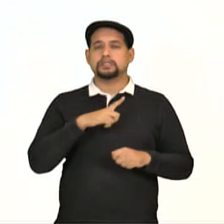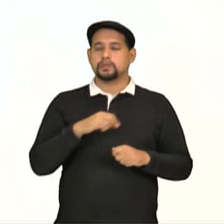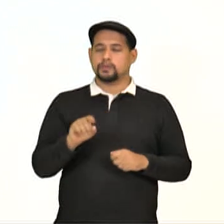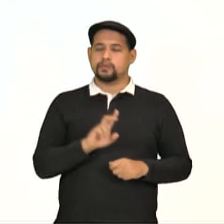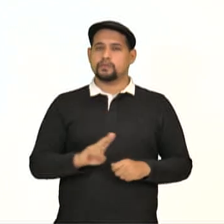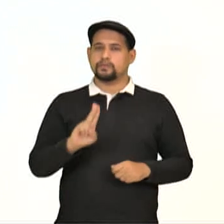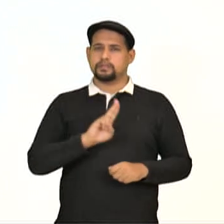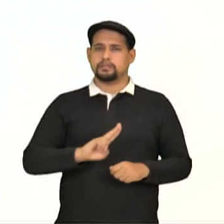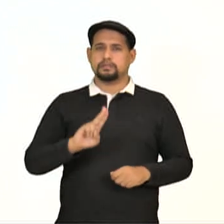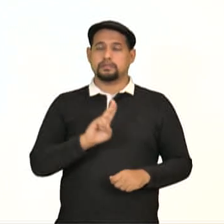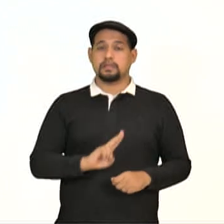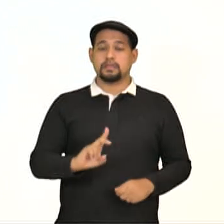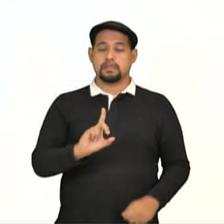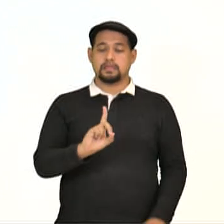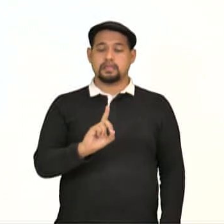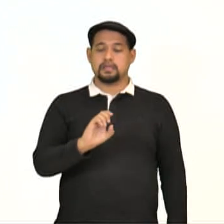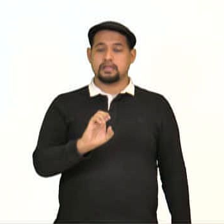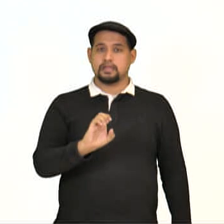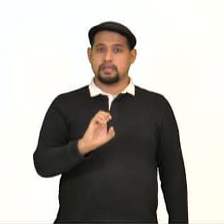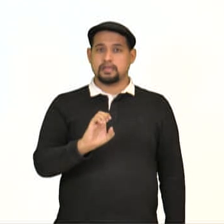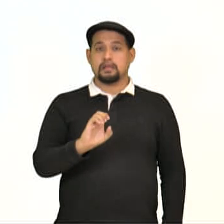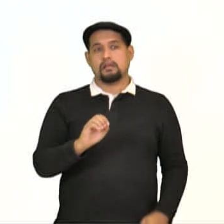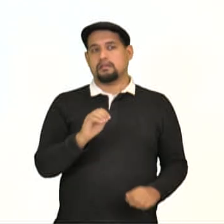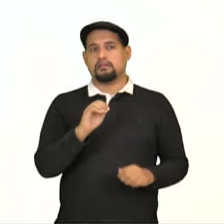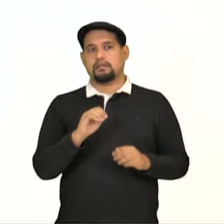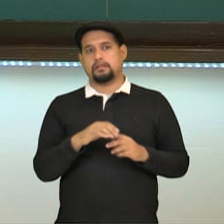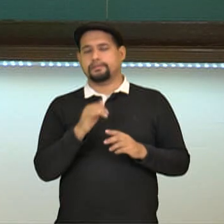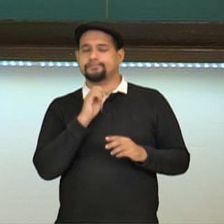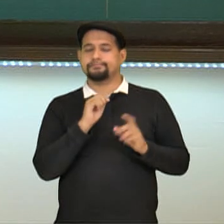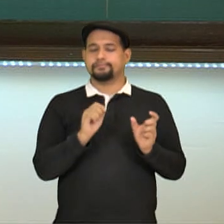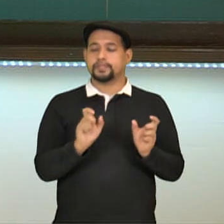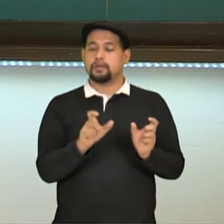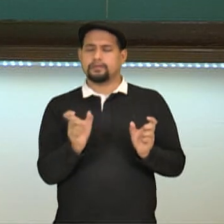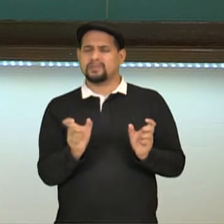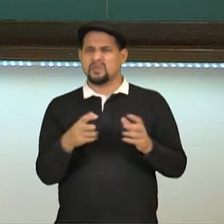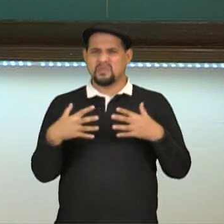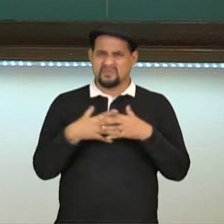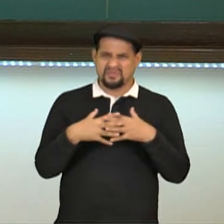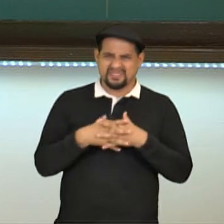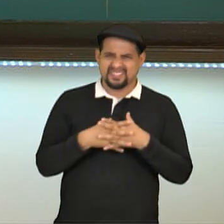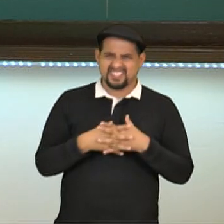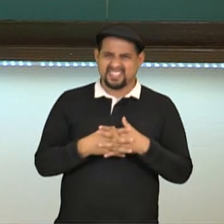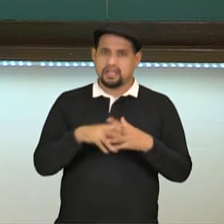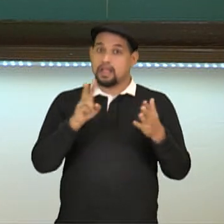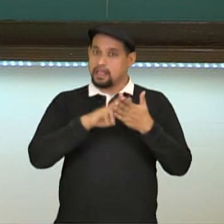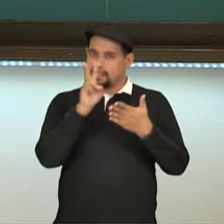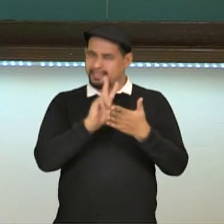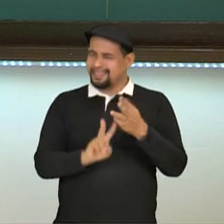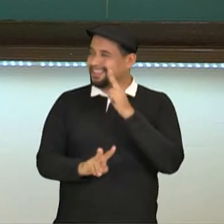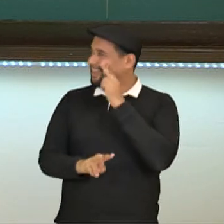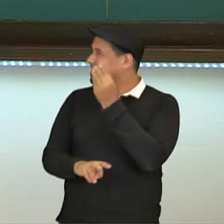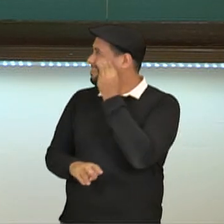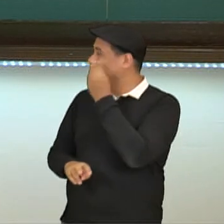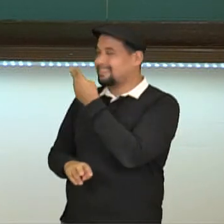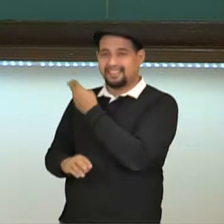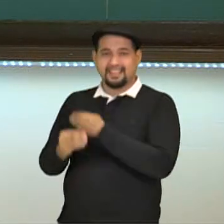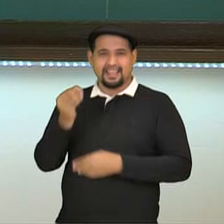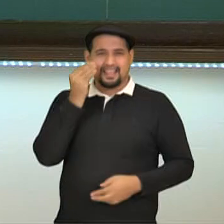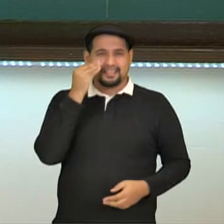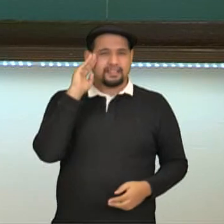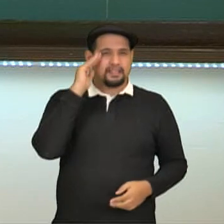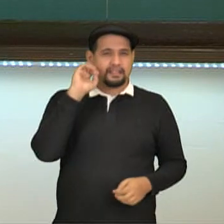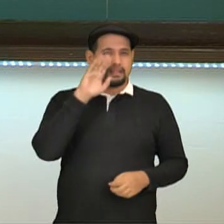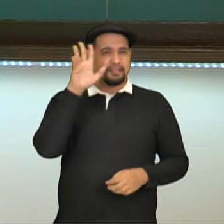ocupando a posição desse outro. Um pouco confuso, né? Leiam aí com calma, pensem